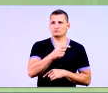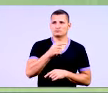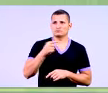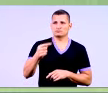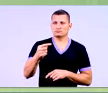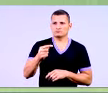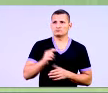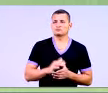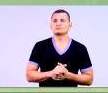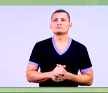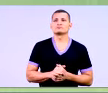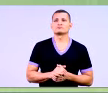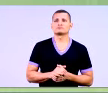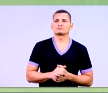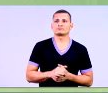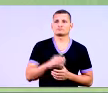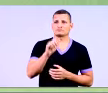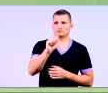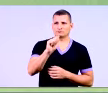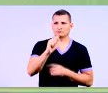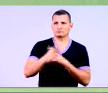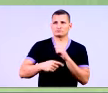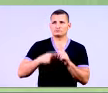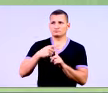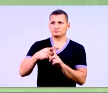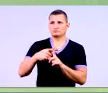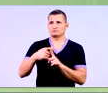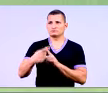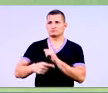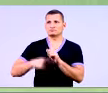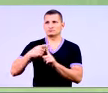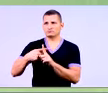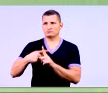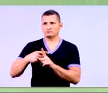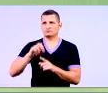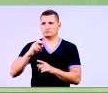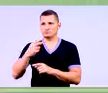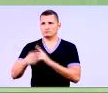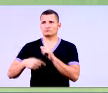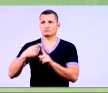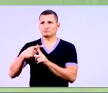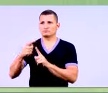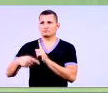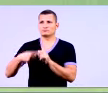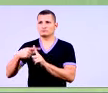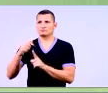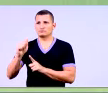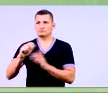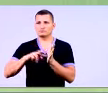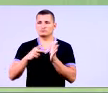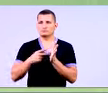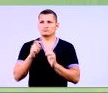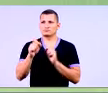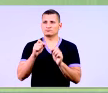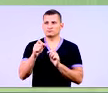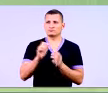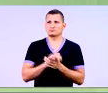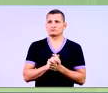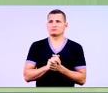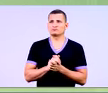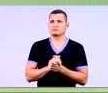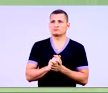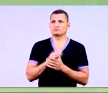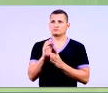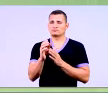das variáveis a mais mais ou mais mais a no caso de java significa dizer o que incrementa o valor de